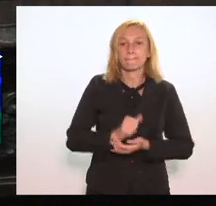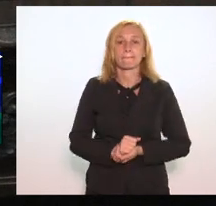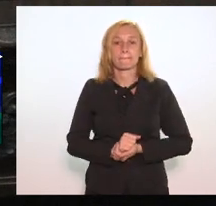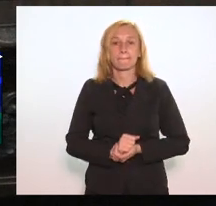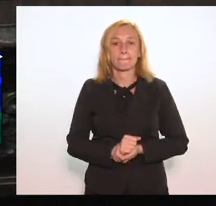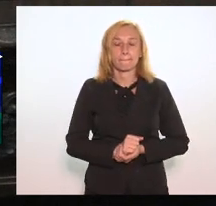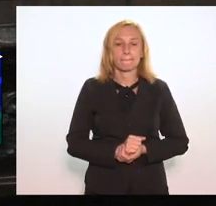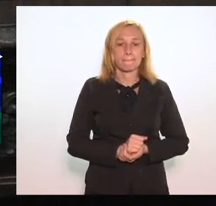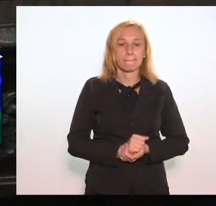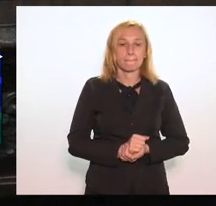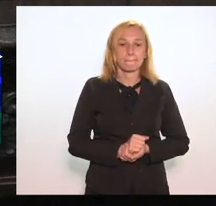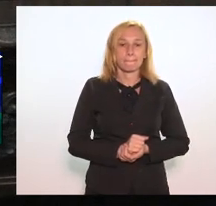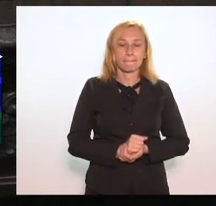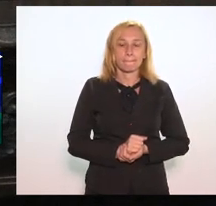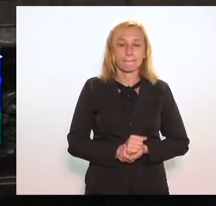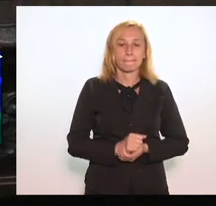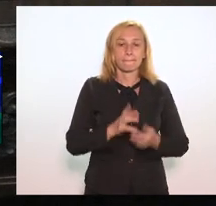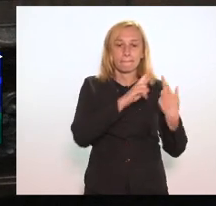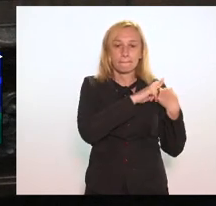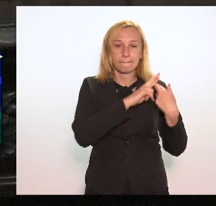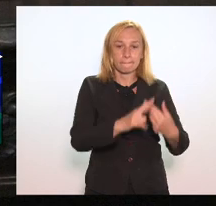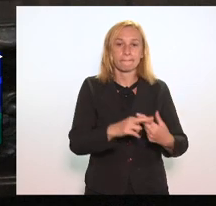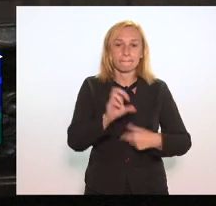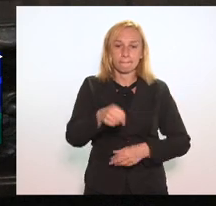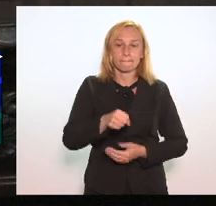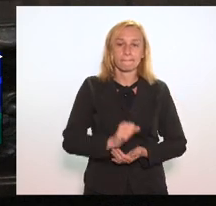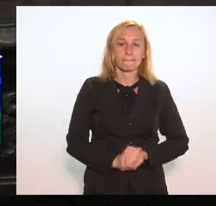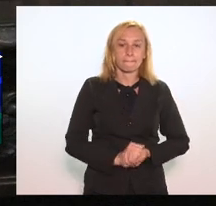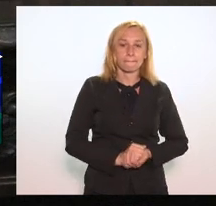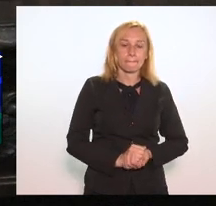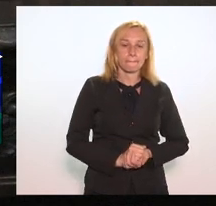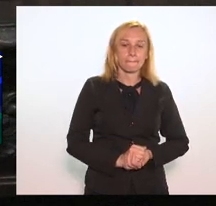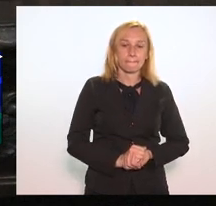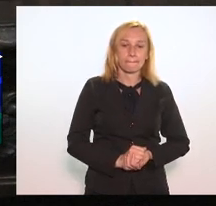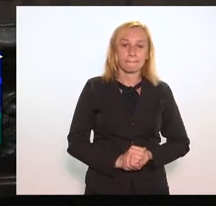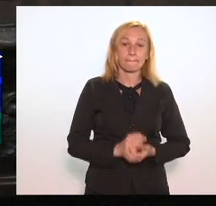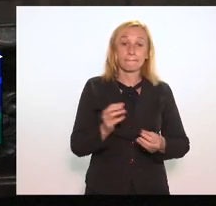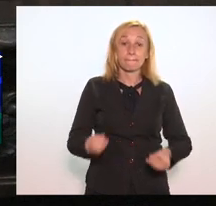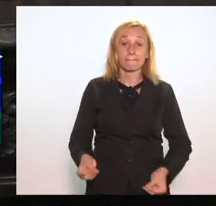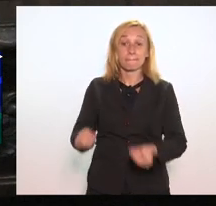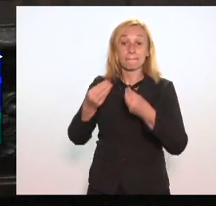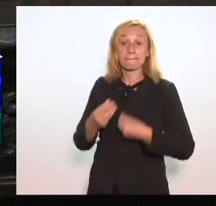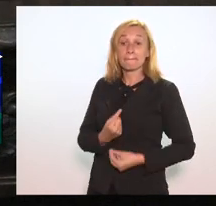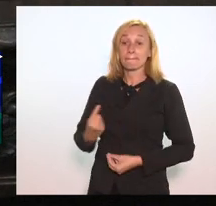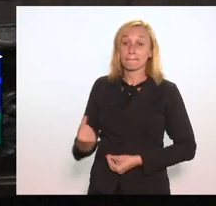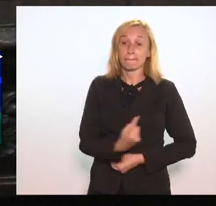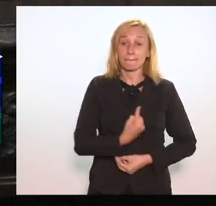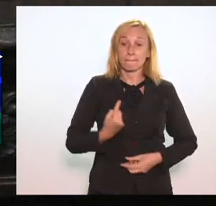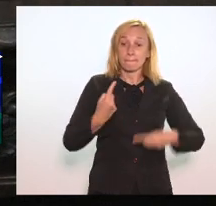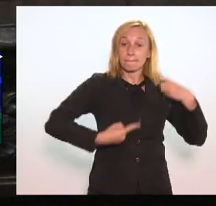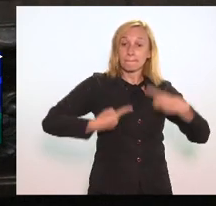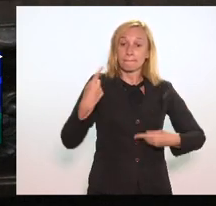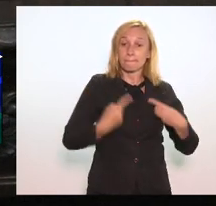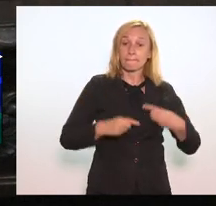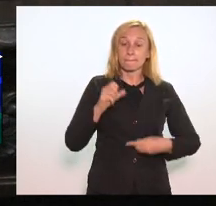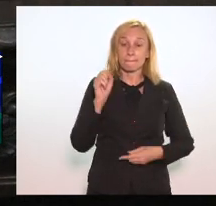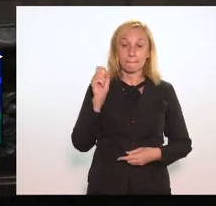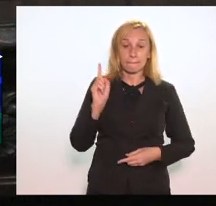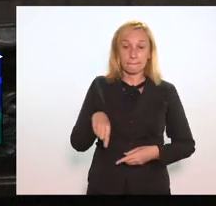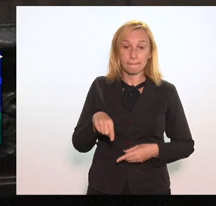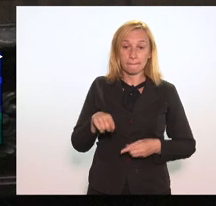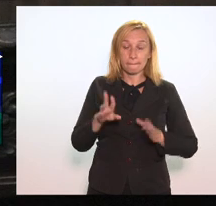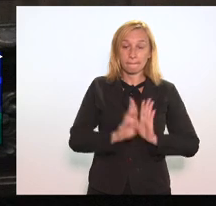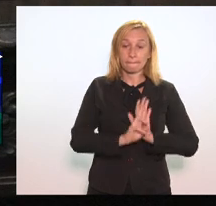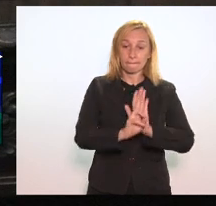para a responsabilidade daquilo que não foi nos foi dado que é o mandato que